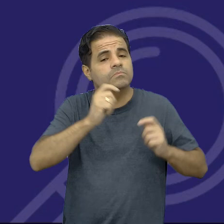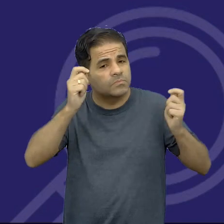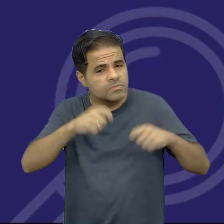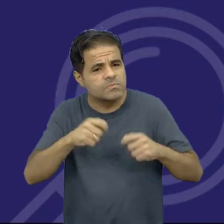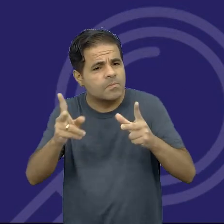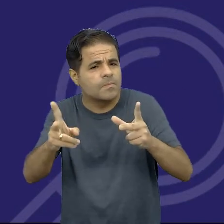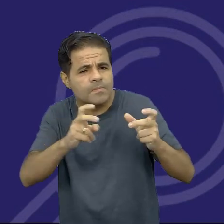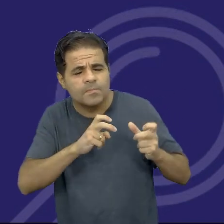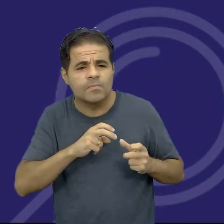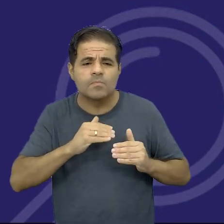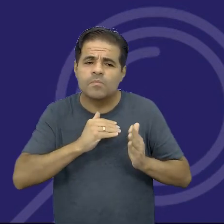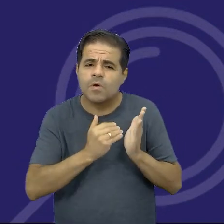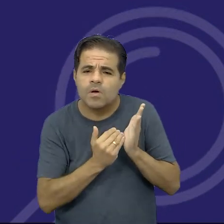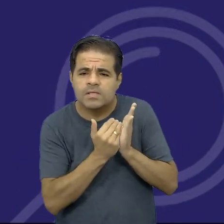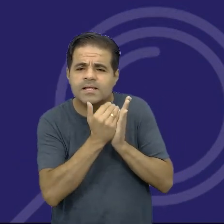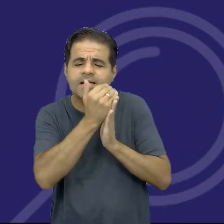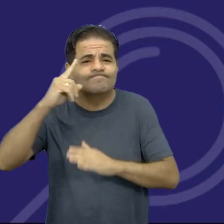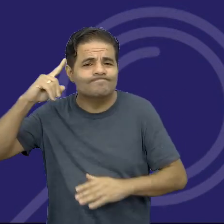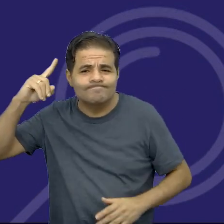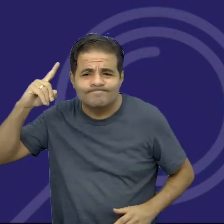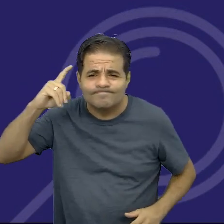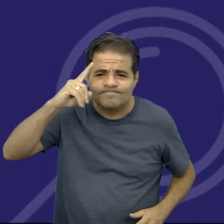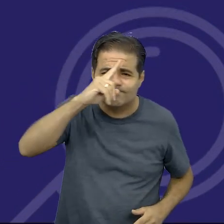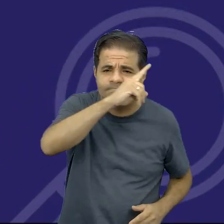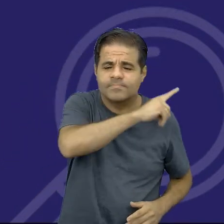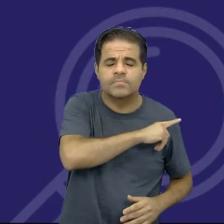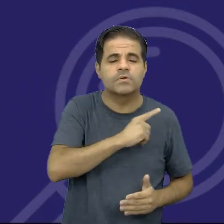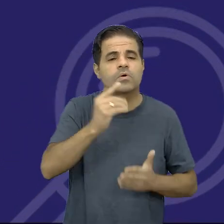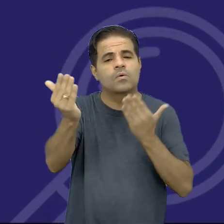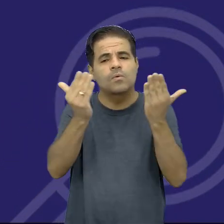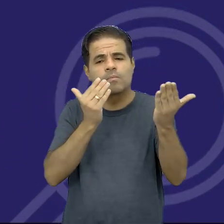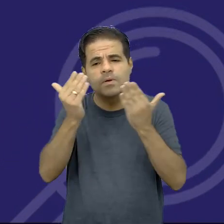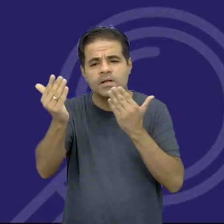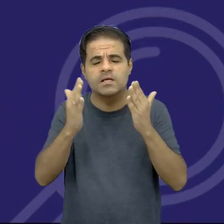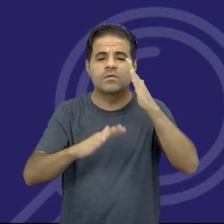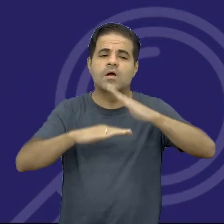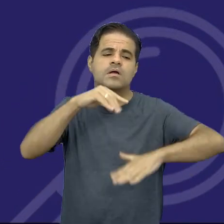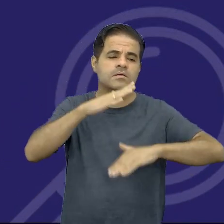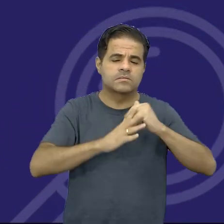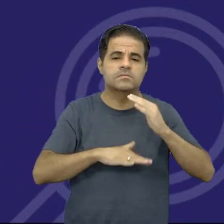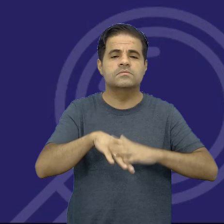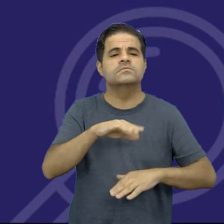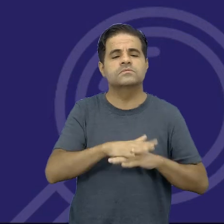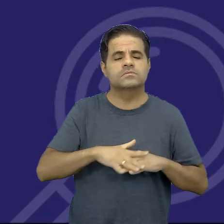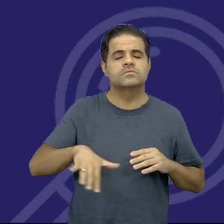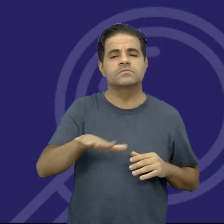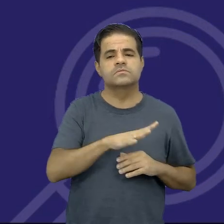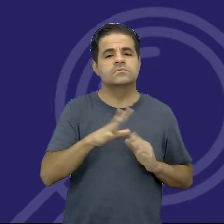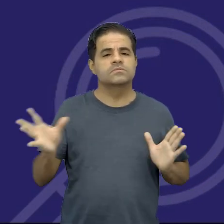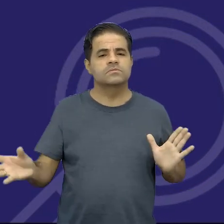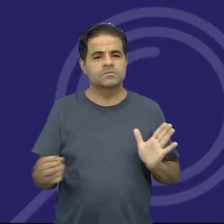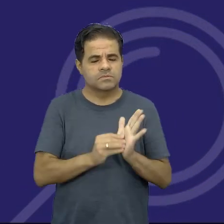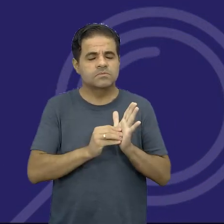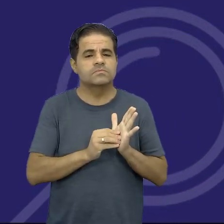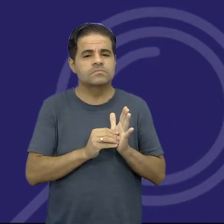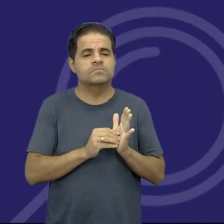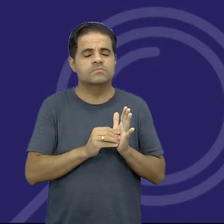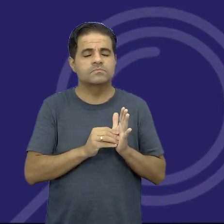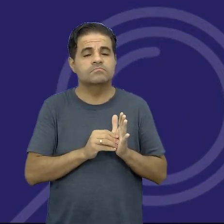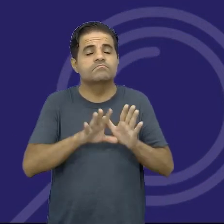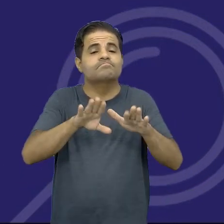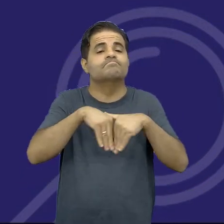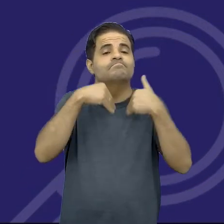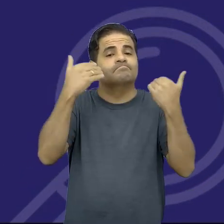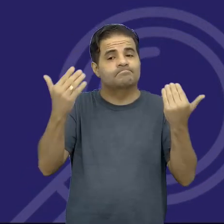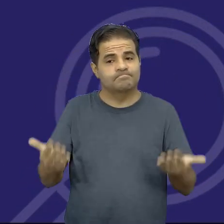percebemos um acréscimo de complexidade se comparamos com as habilidades do sétimo ano, com a habilidade, perdão, do sétimo ano.